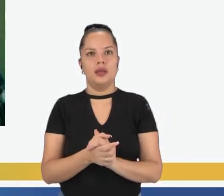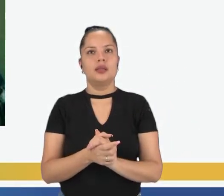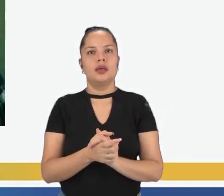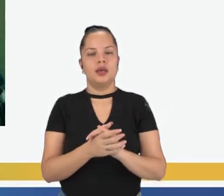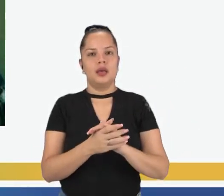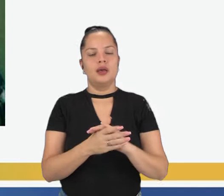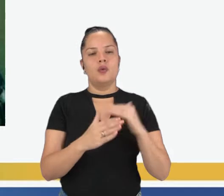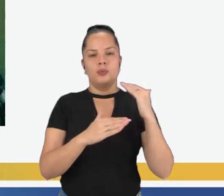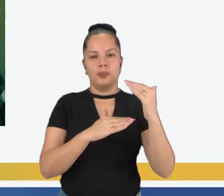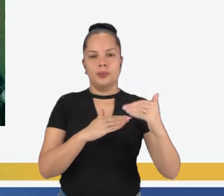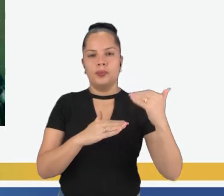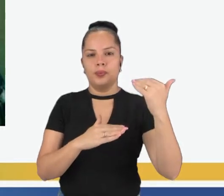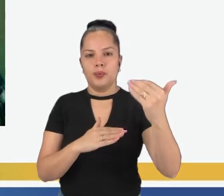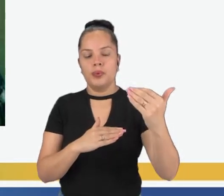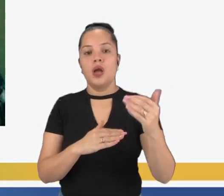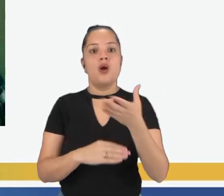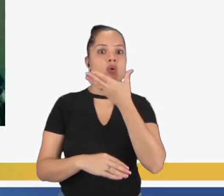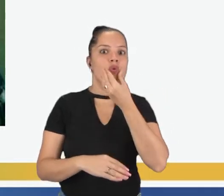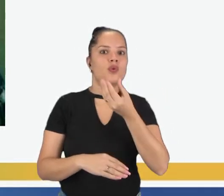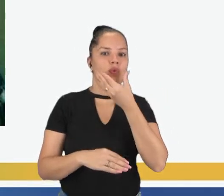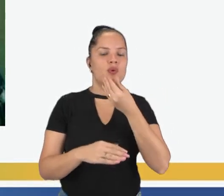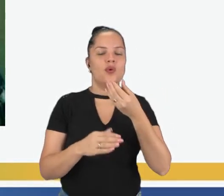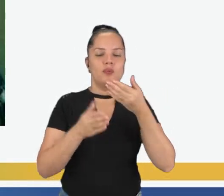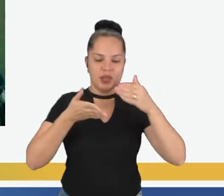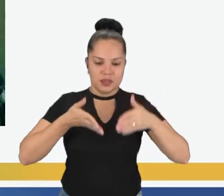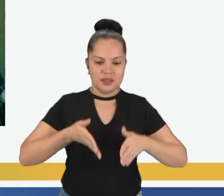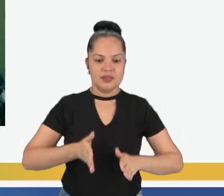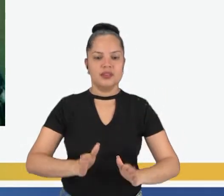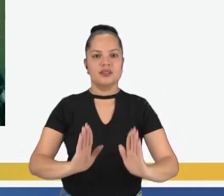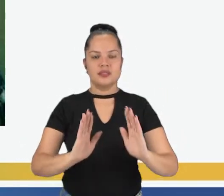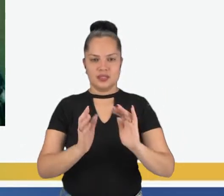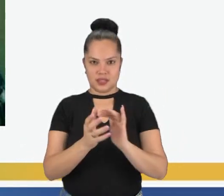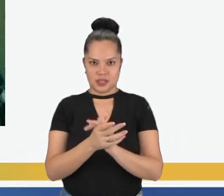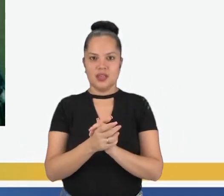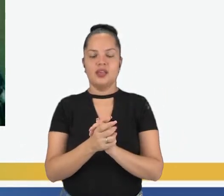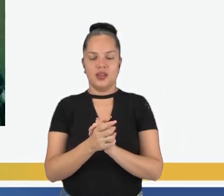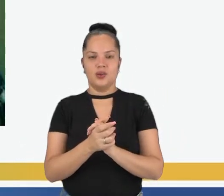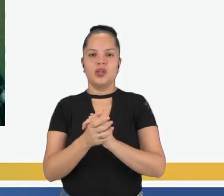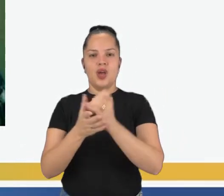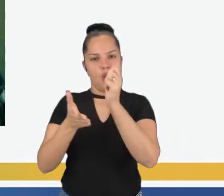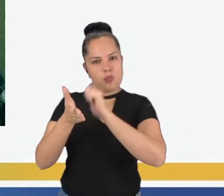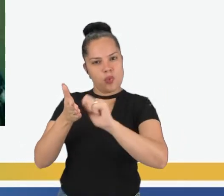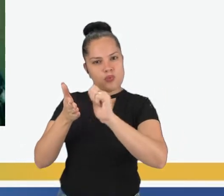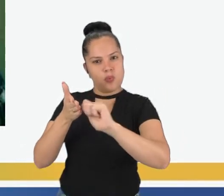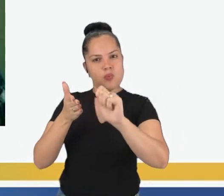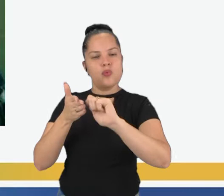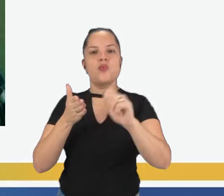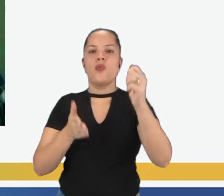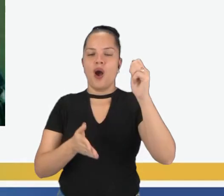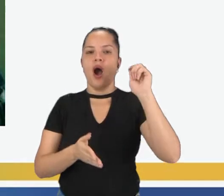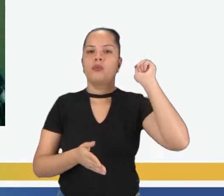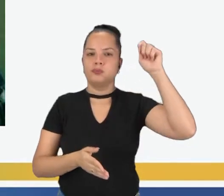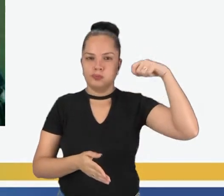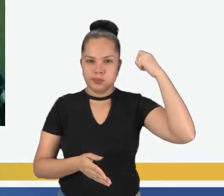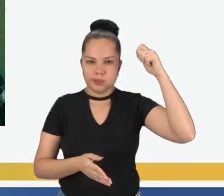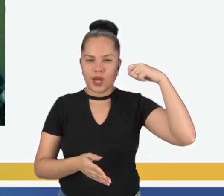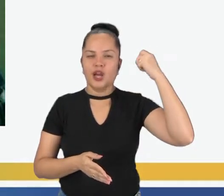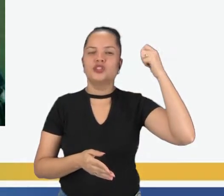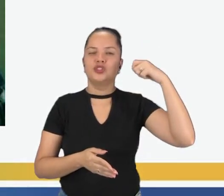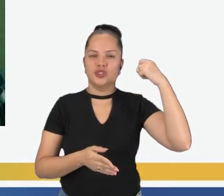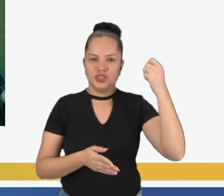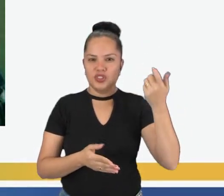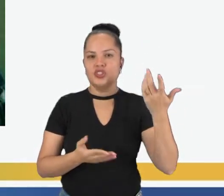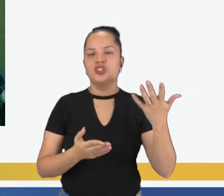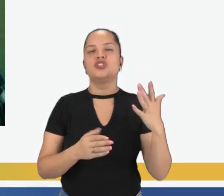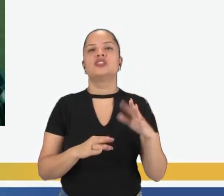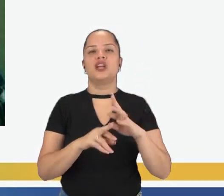frente, e ele nasce antes, mas ele é um artista, assim, compositor, arranjador, ele é à frente do seu tempo, nós